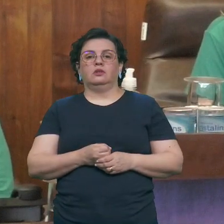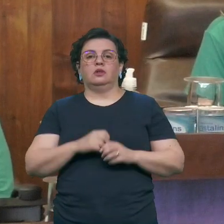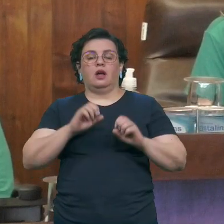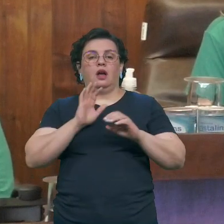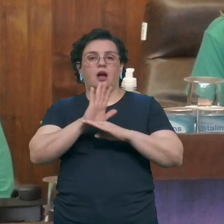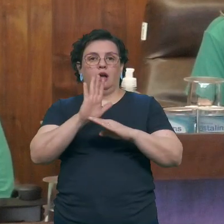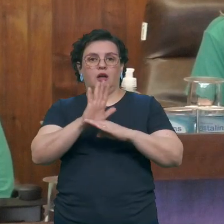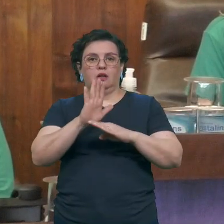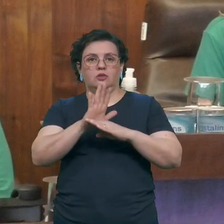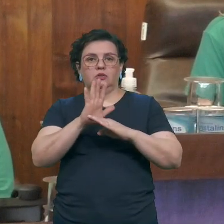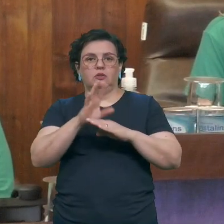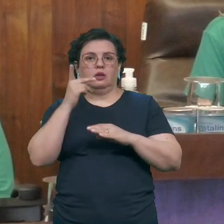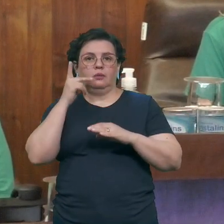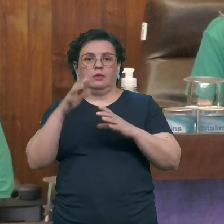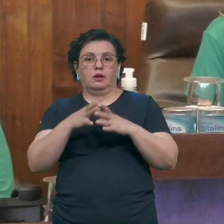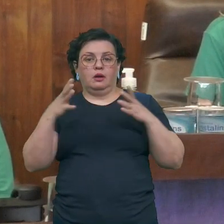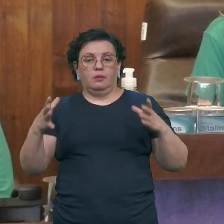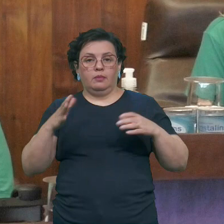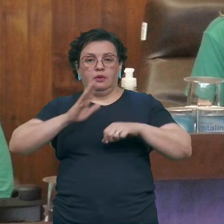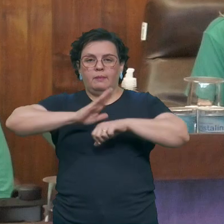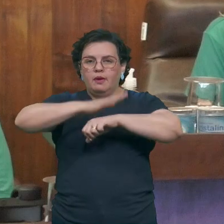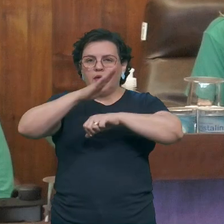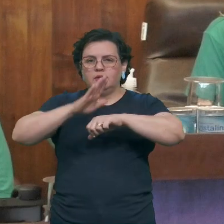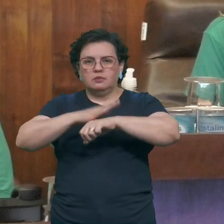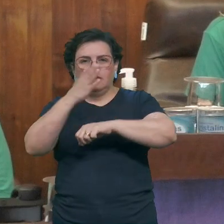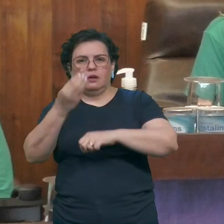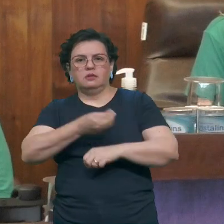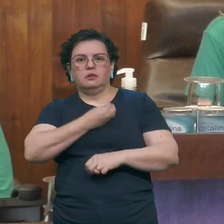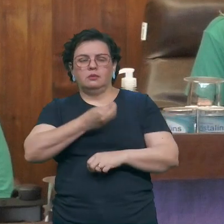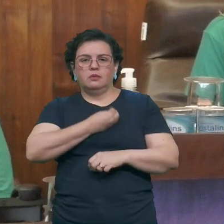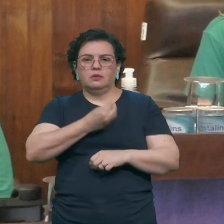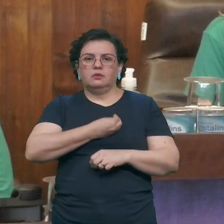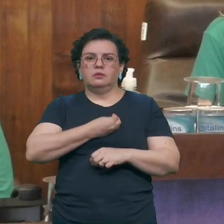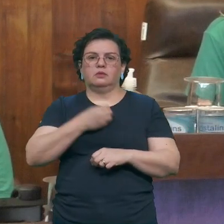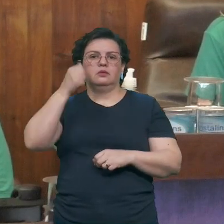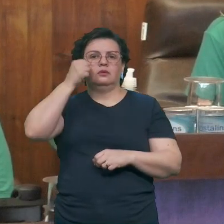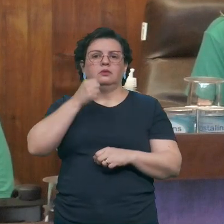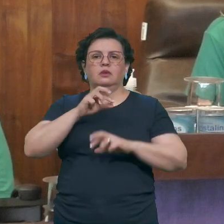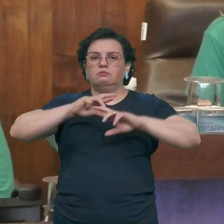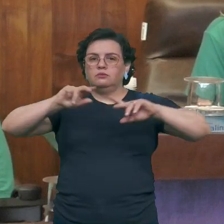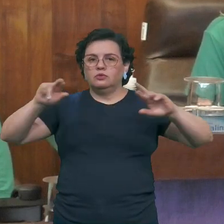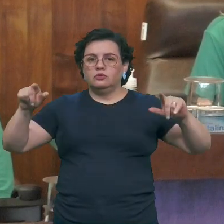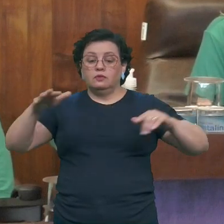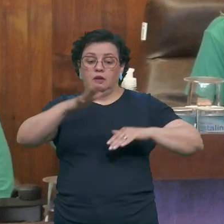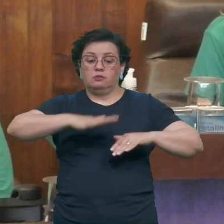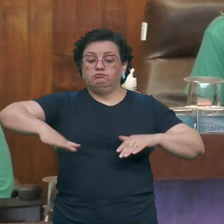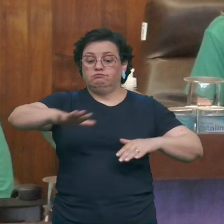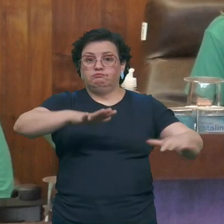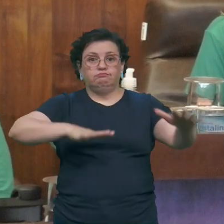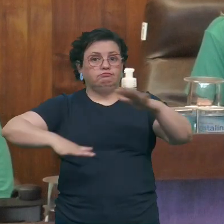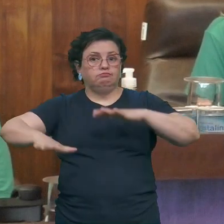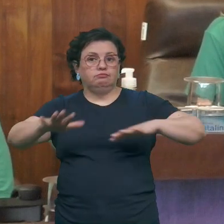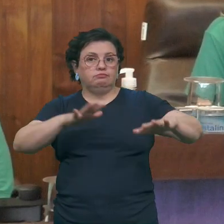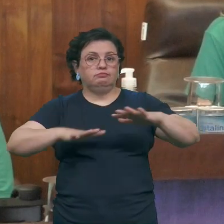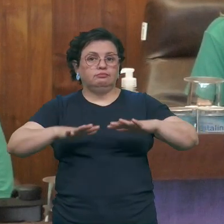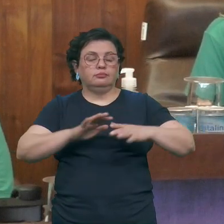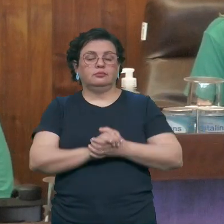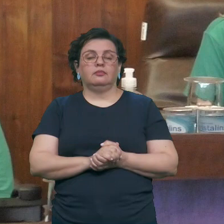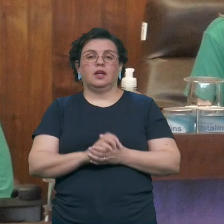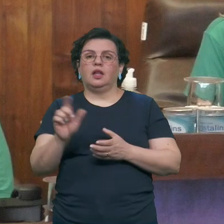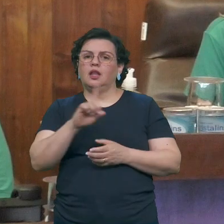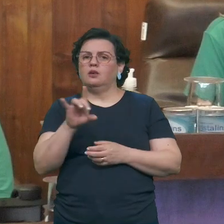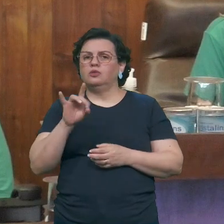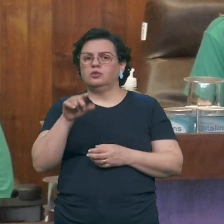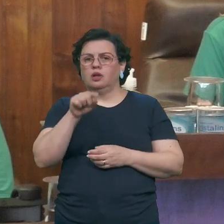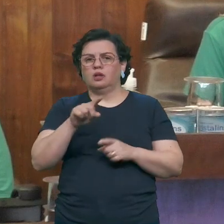no sentido de ampliar cada vez mais a participação da mulher nos mais diversos setores de atividade. E não apenas